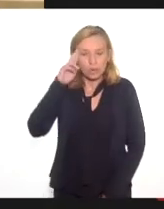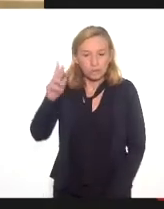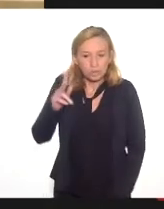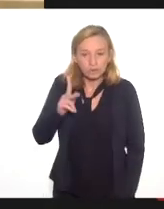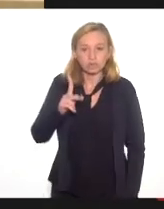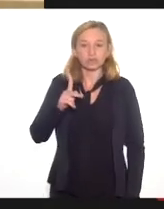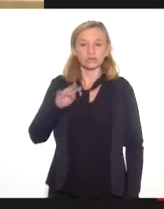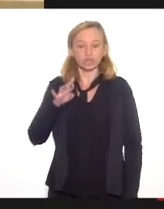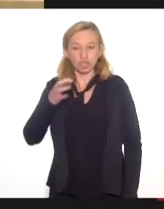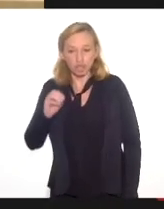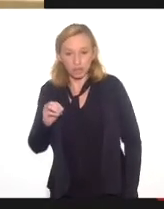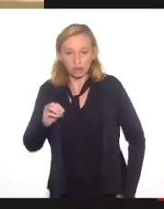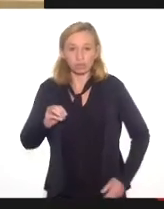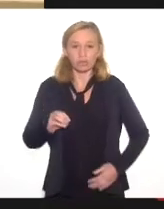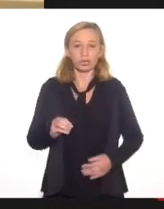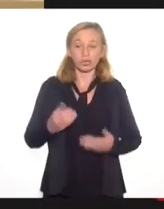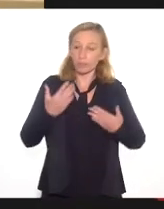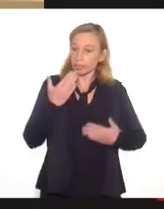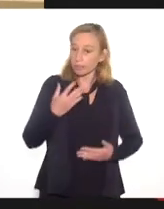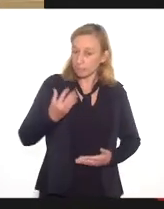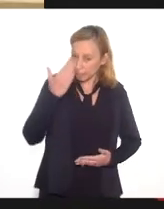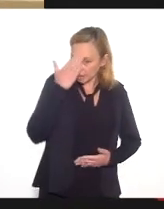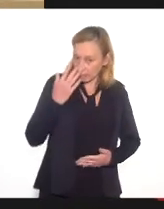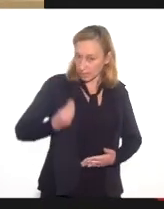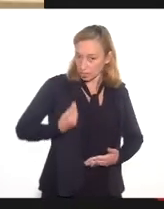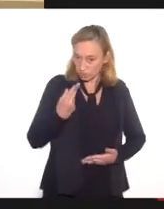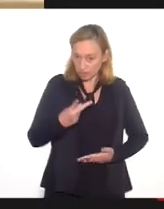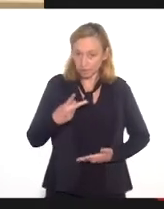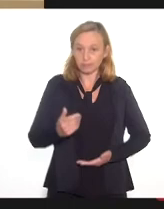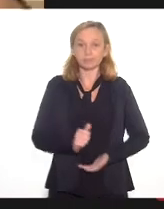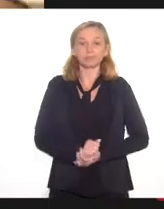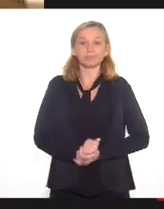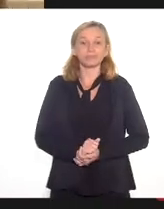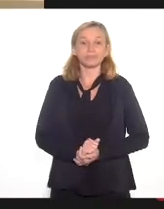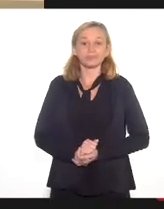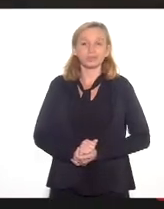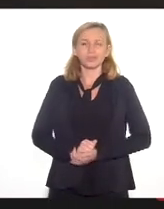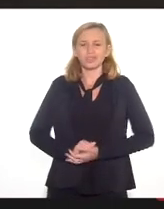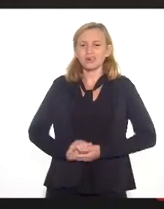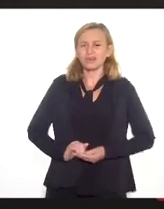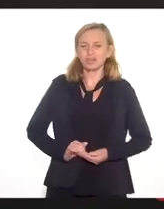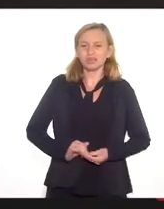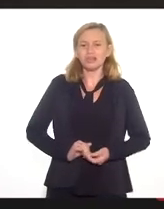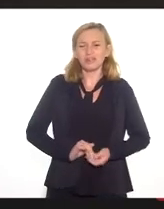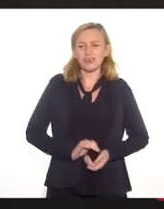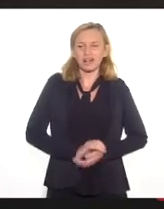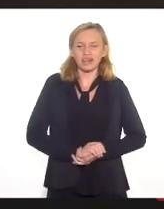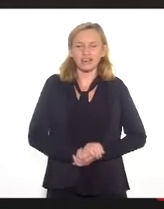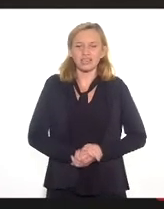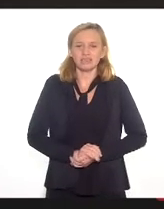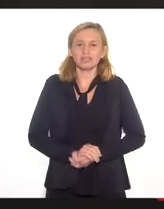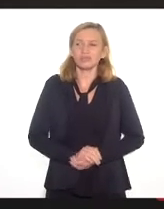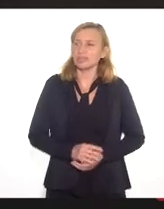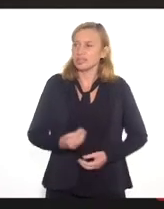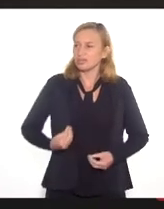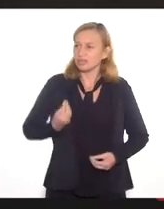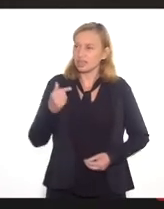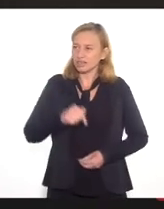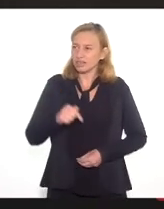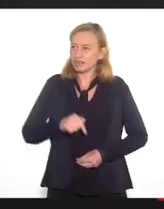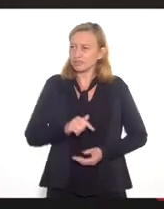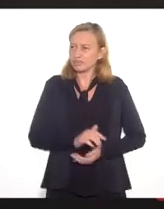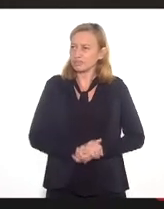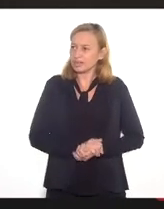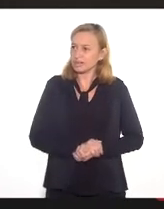obrigada pela sua participação e atendimento do nosso convite Obrigado deputada Renata é um prazer estar aqui junto de tanta